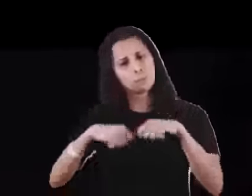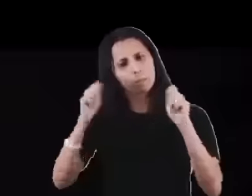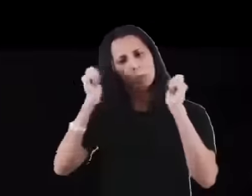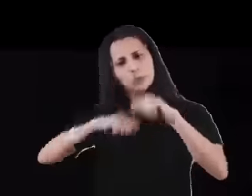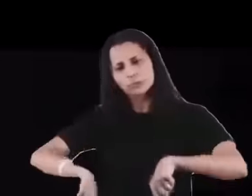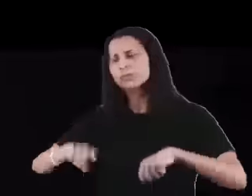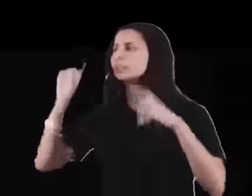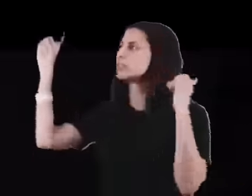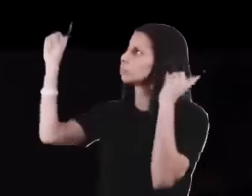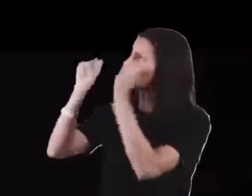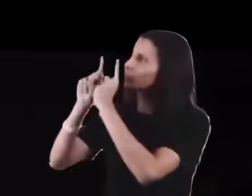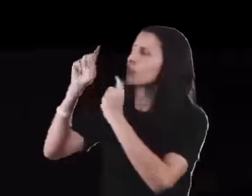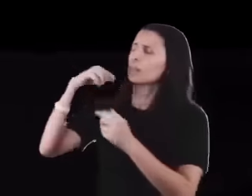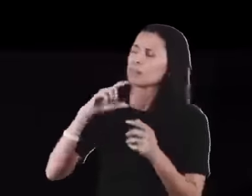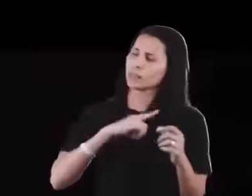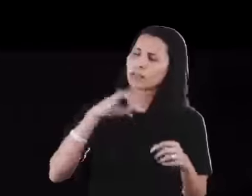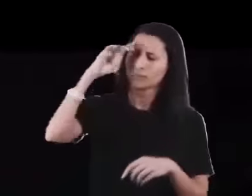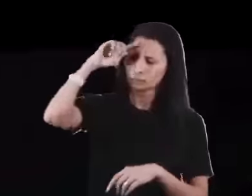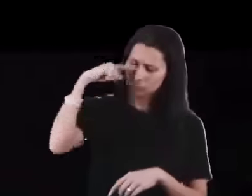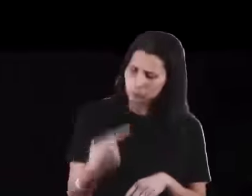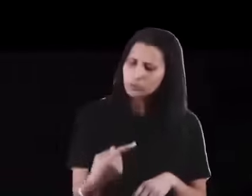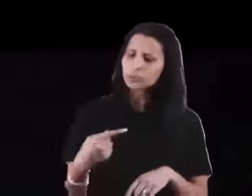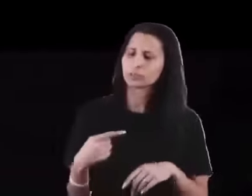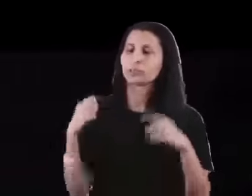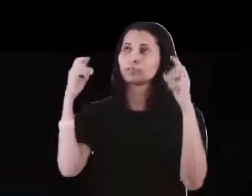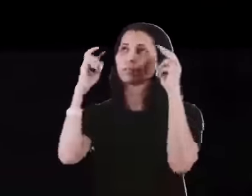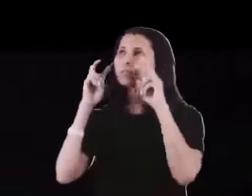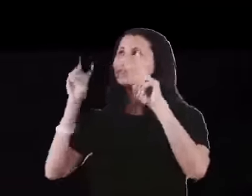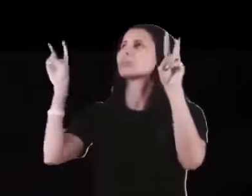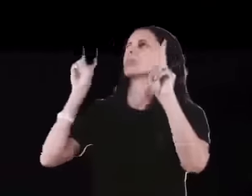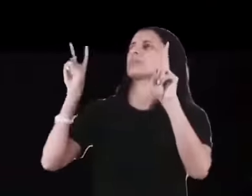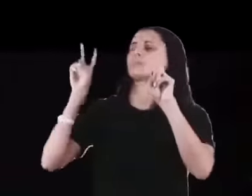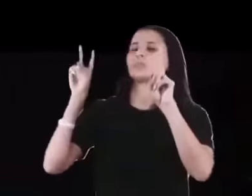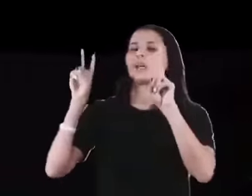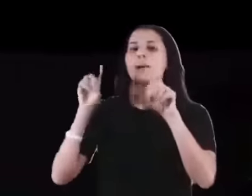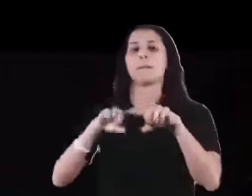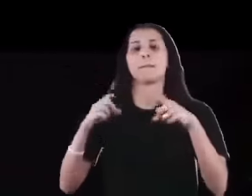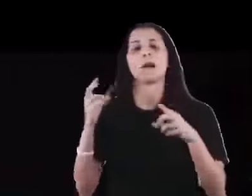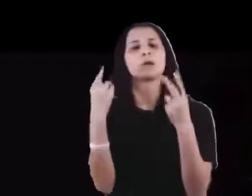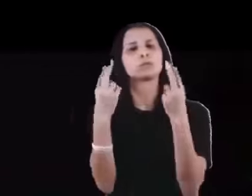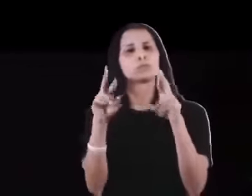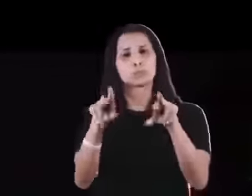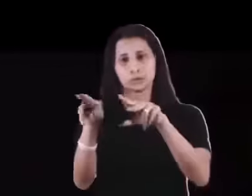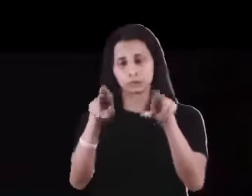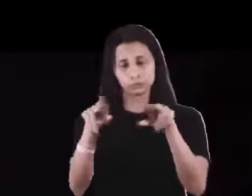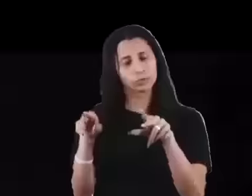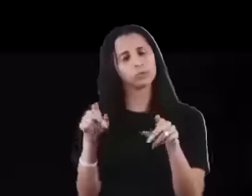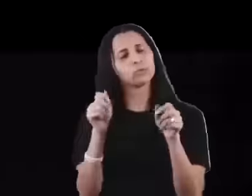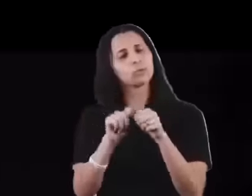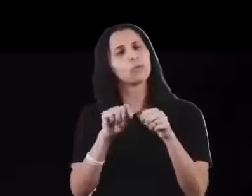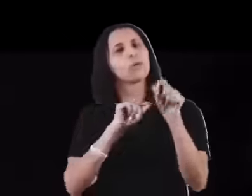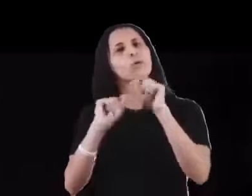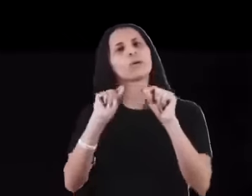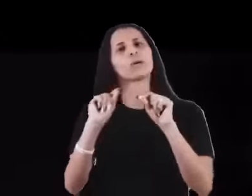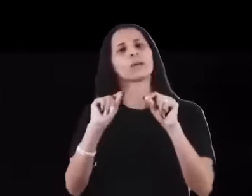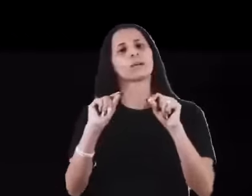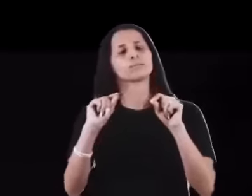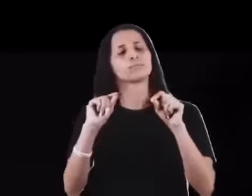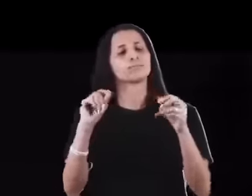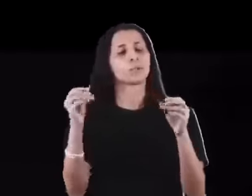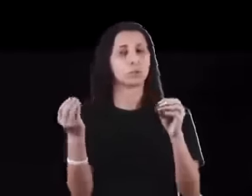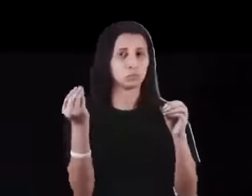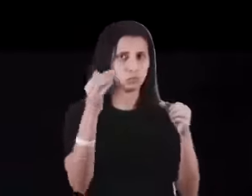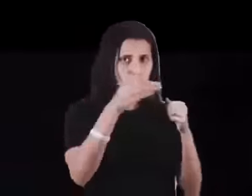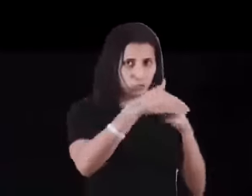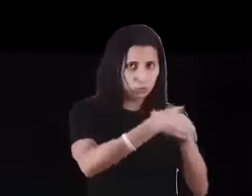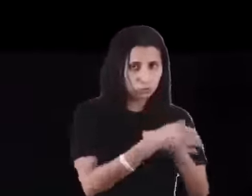ele tinha autoridade ele tinha talento ele tinha visão ele enxergava aos irmãos fizeram assim como entulhar os Poços dele aqui vamos esconder o futuro dele